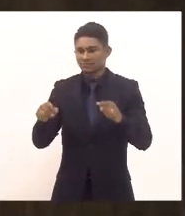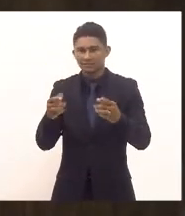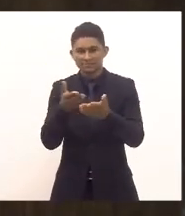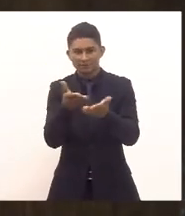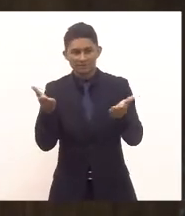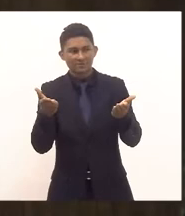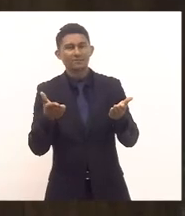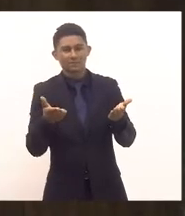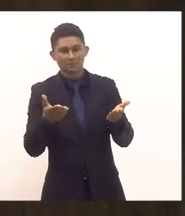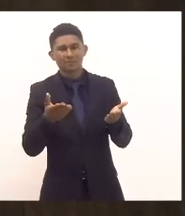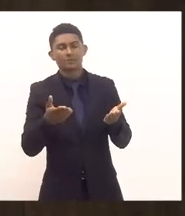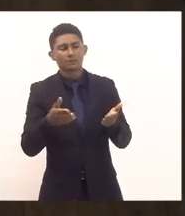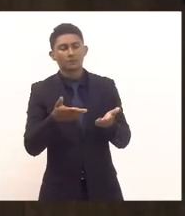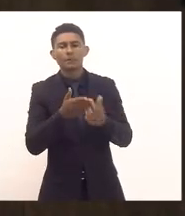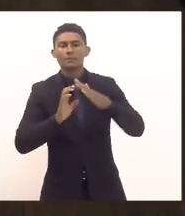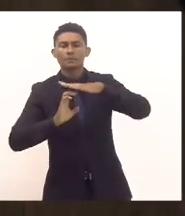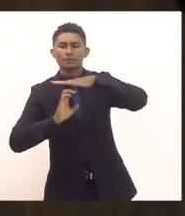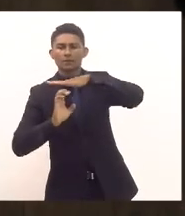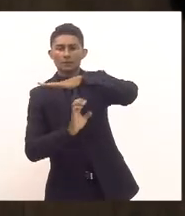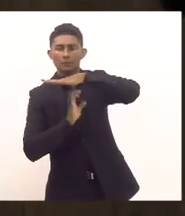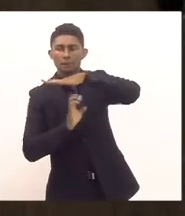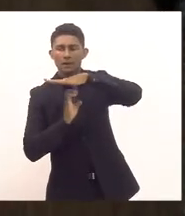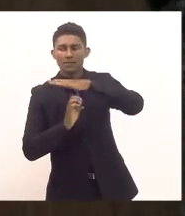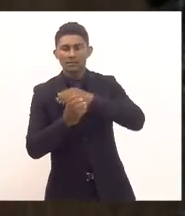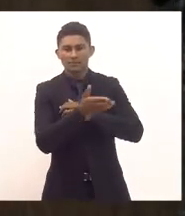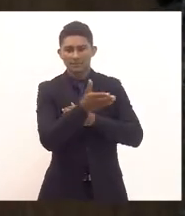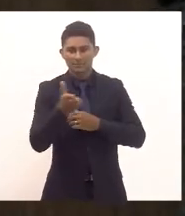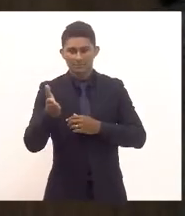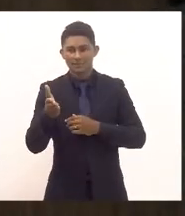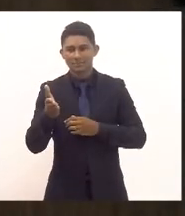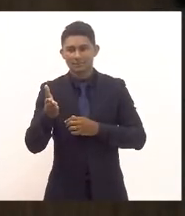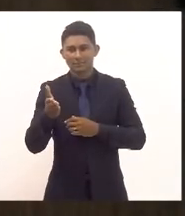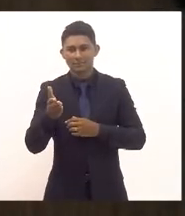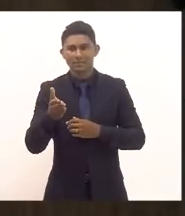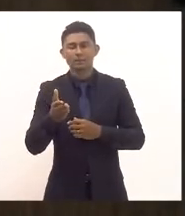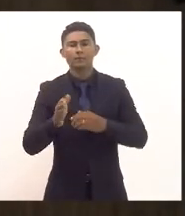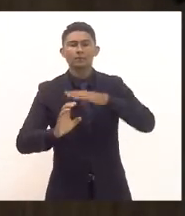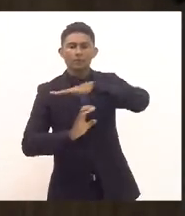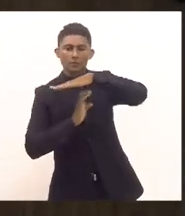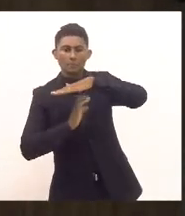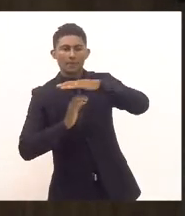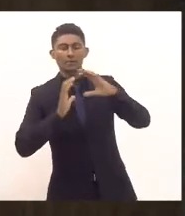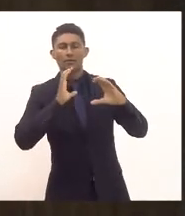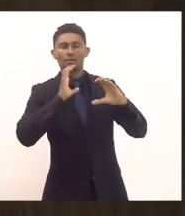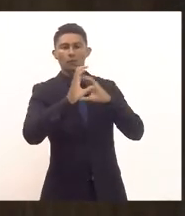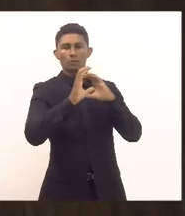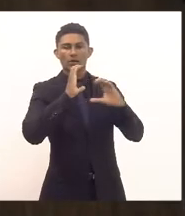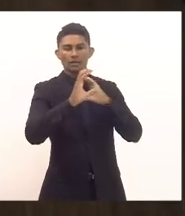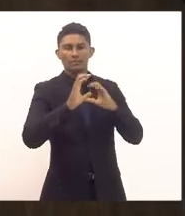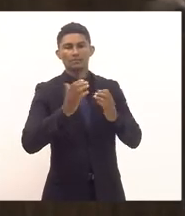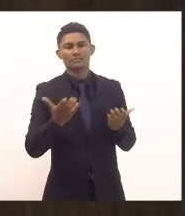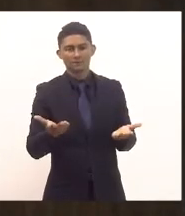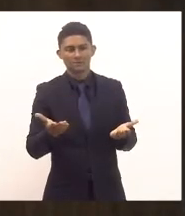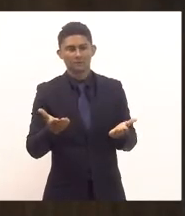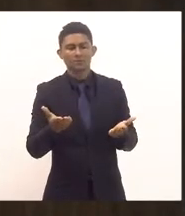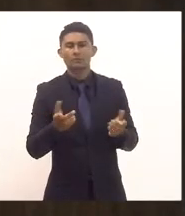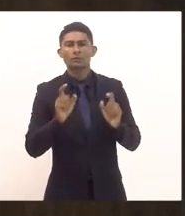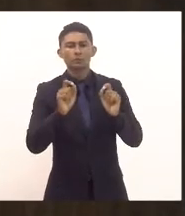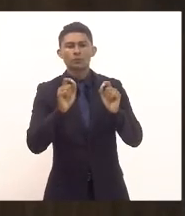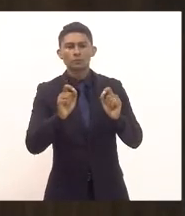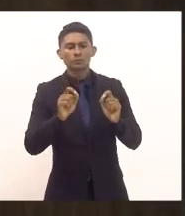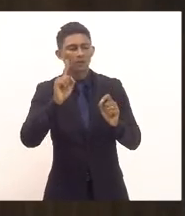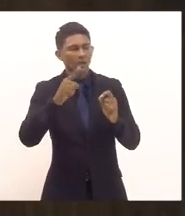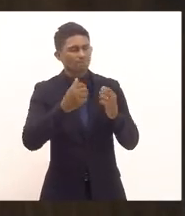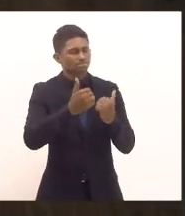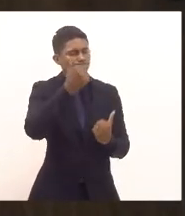nos Paulo e trabalhadores das empresas da empresa pública Empresa Brasileira de Comunicação em defesa da